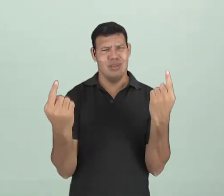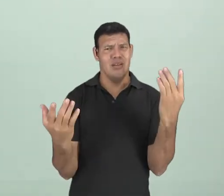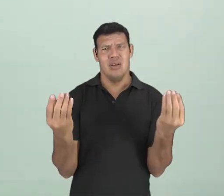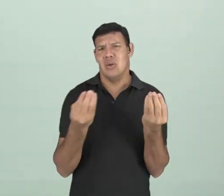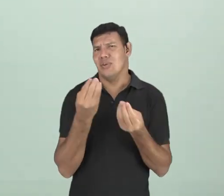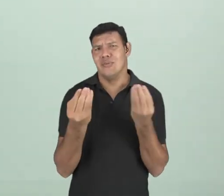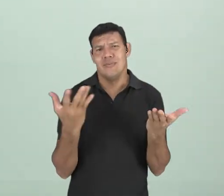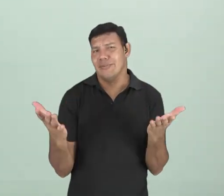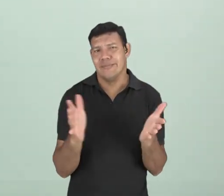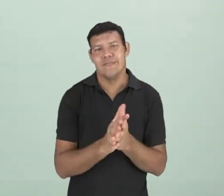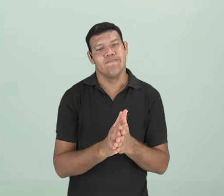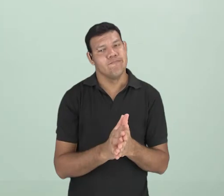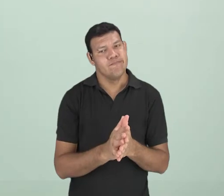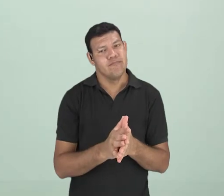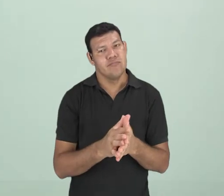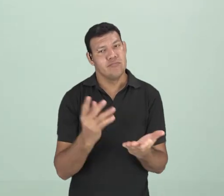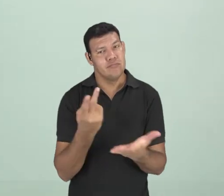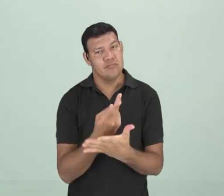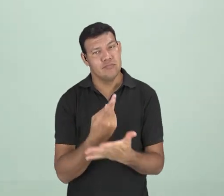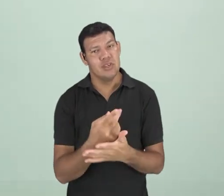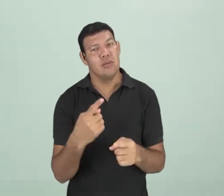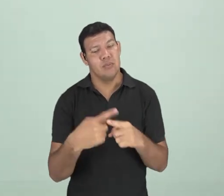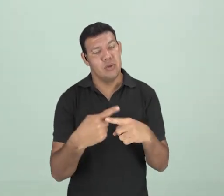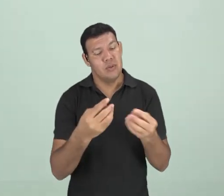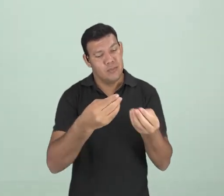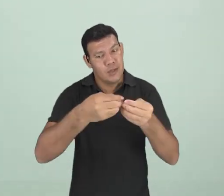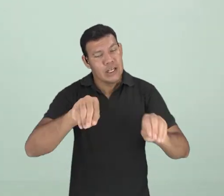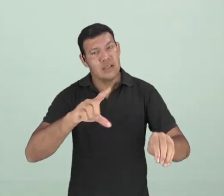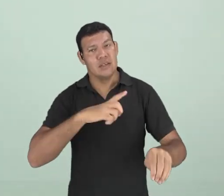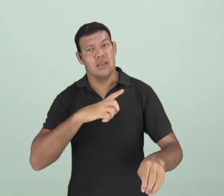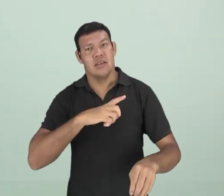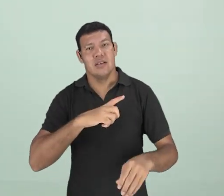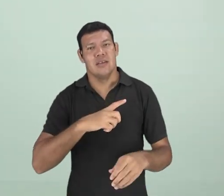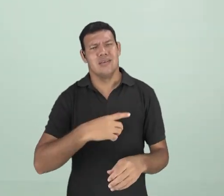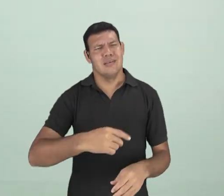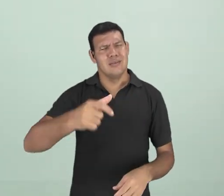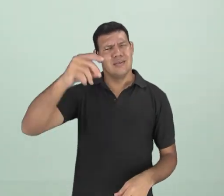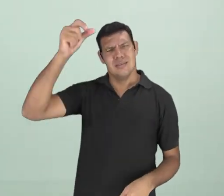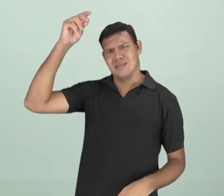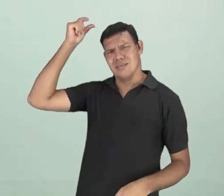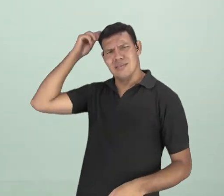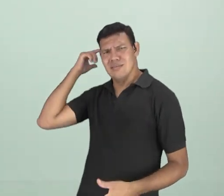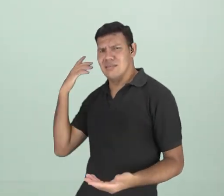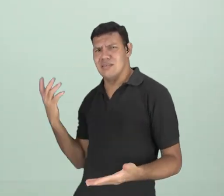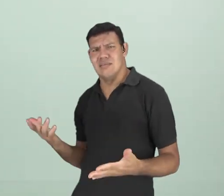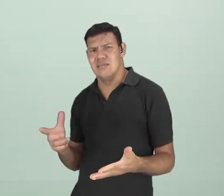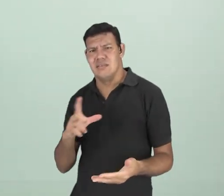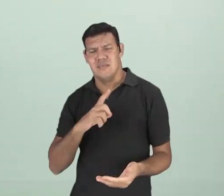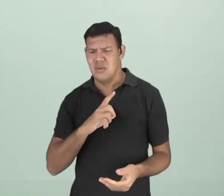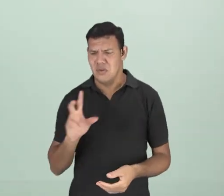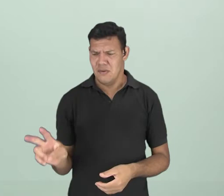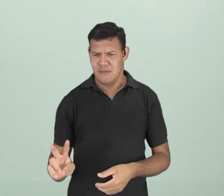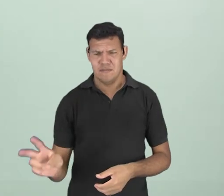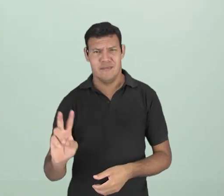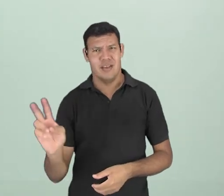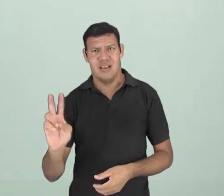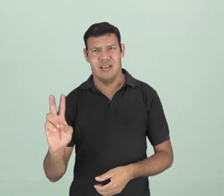10 galinhas por um boi, ainda assim há um prejuízo aí. Só que como naquele período não havia um